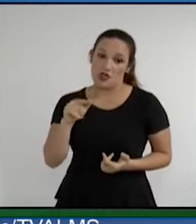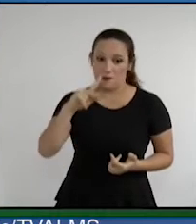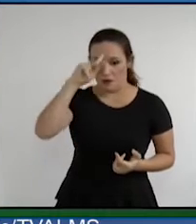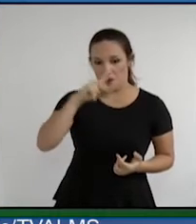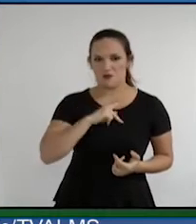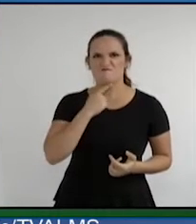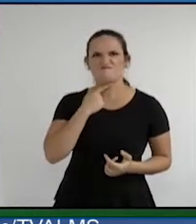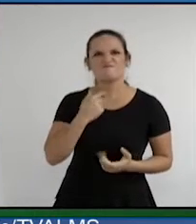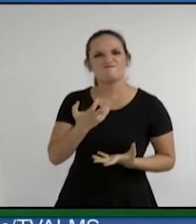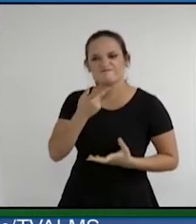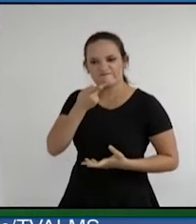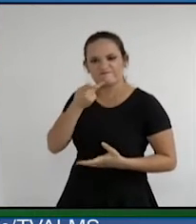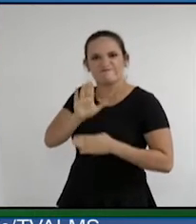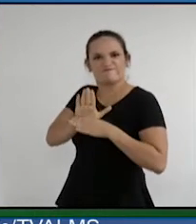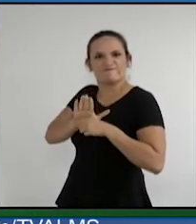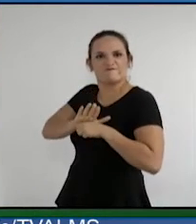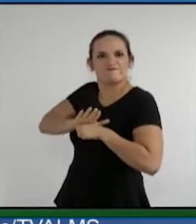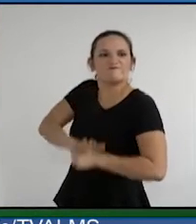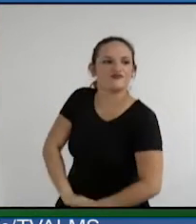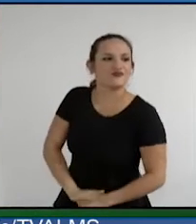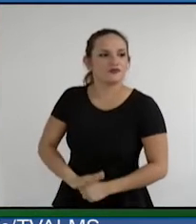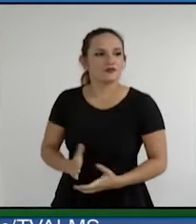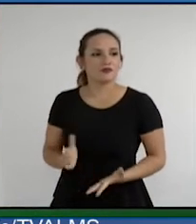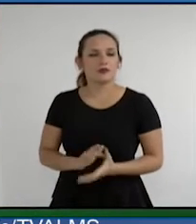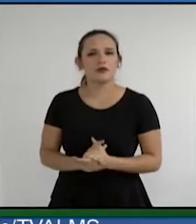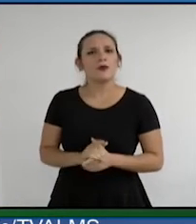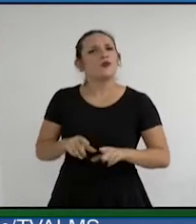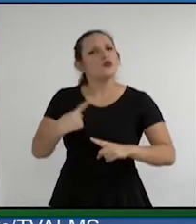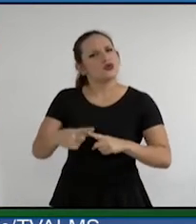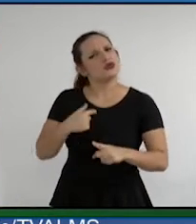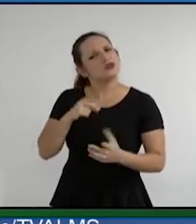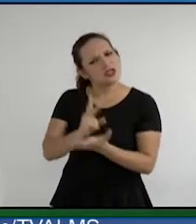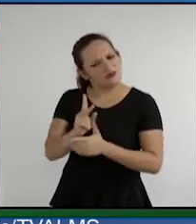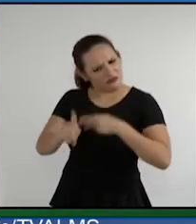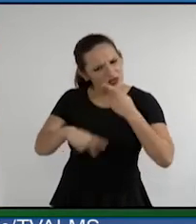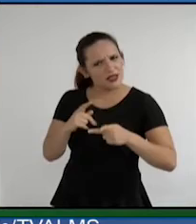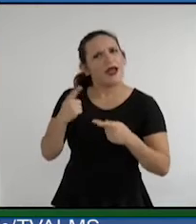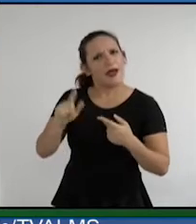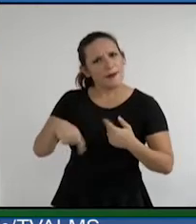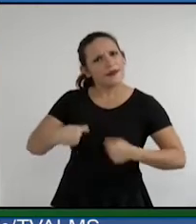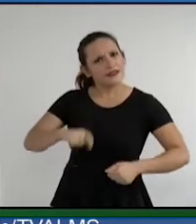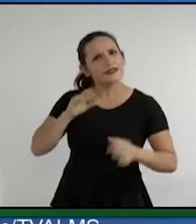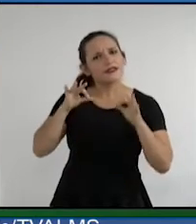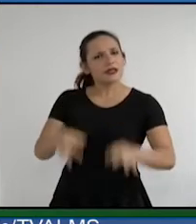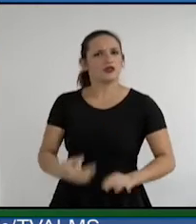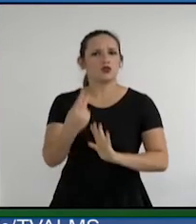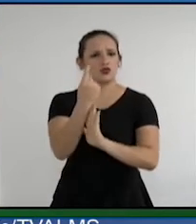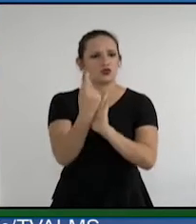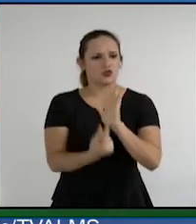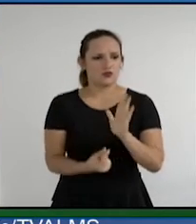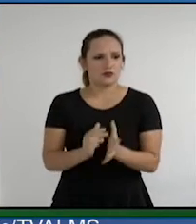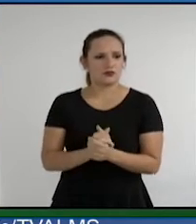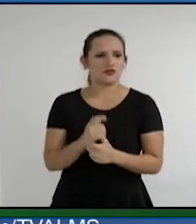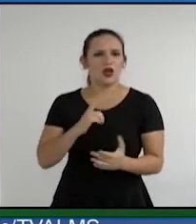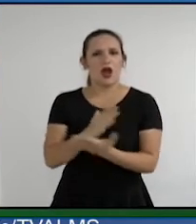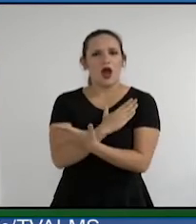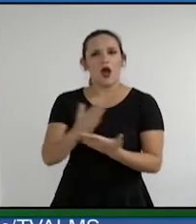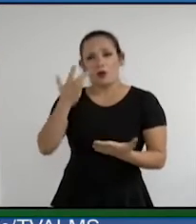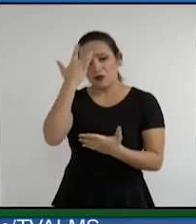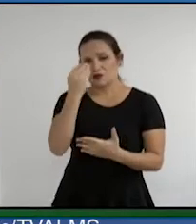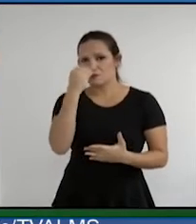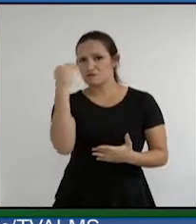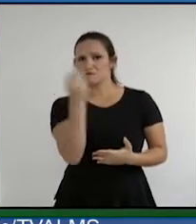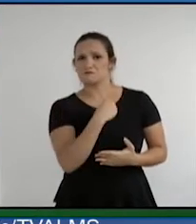para tentar diminuir a nossa posição, que sempre defendemos aqui na questão da execução orçamentária, simplesmente ignorava aquilo que